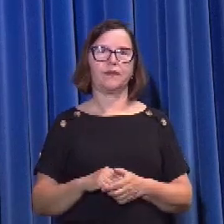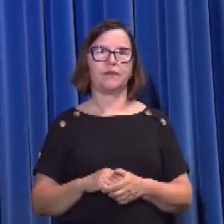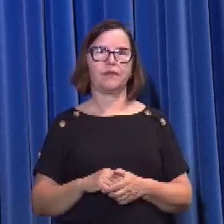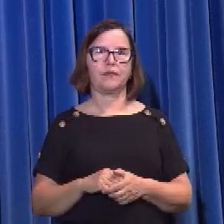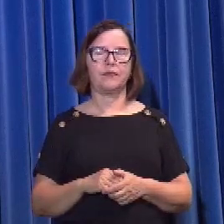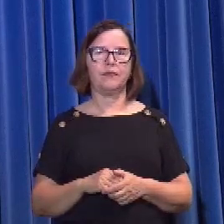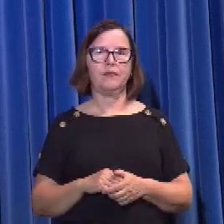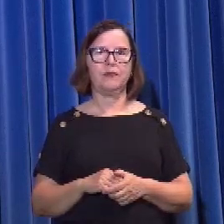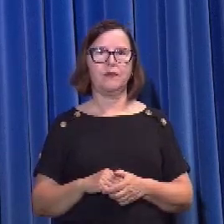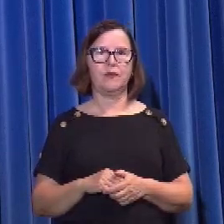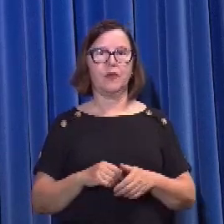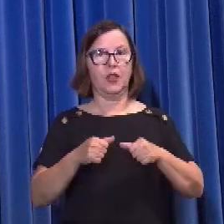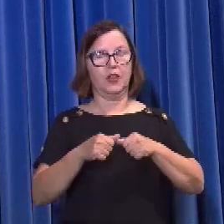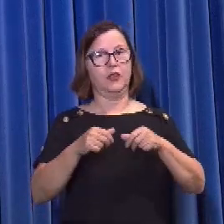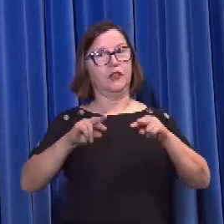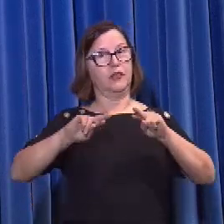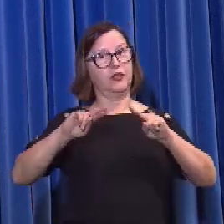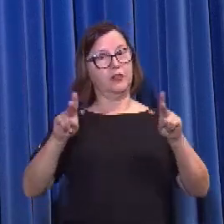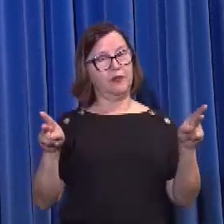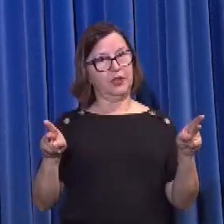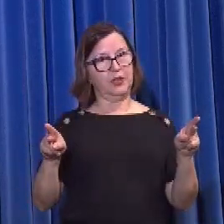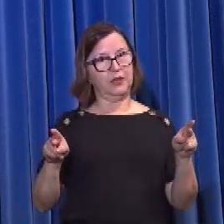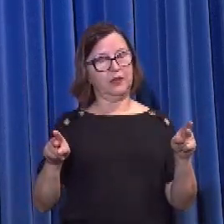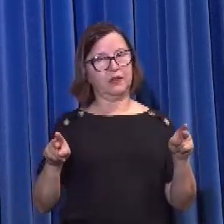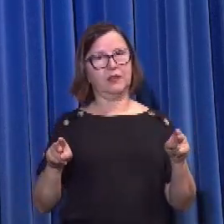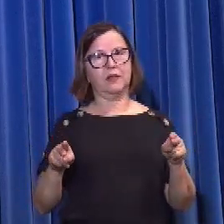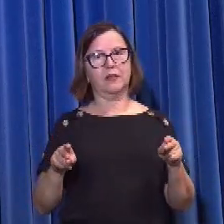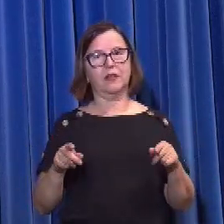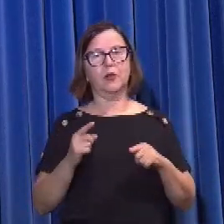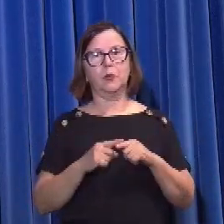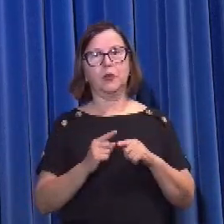Isso tem uma diferença de consequências eternas.